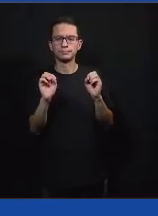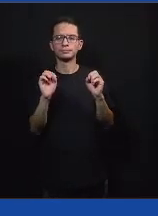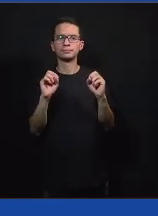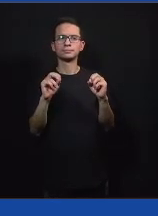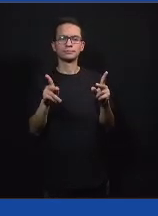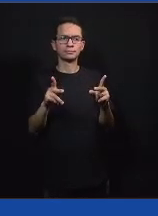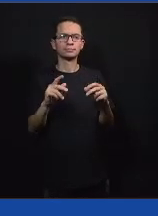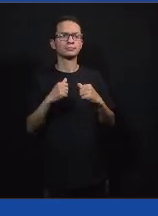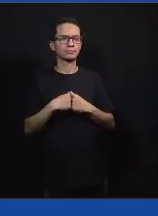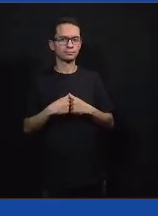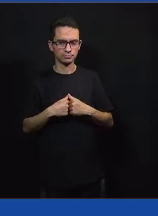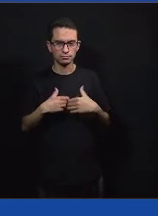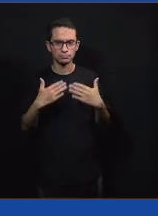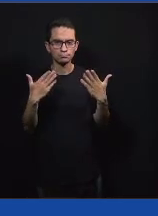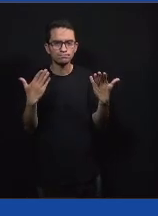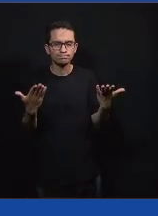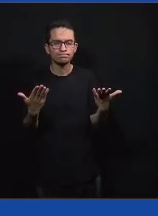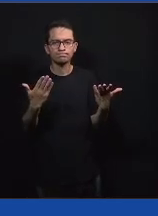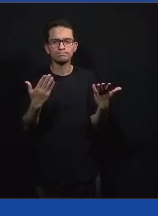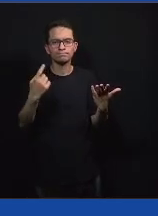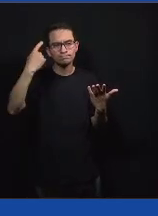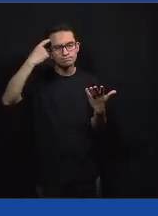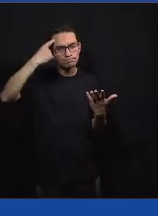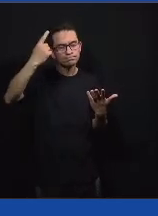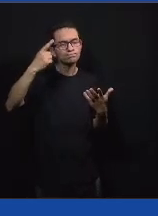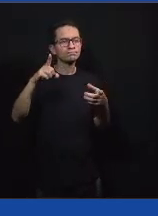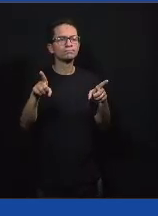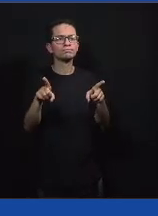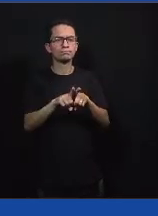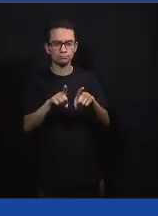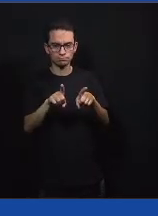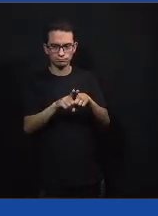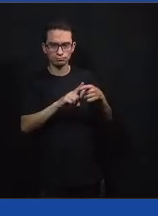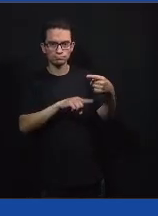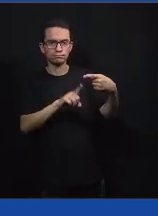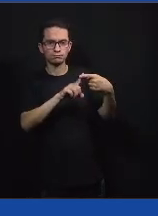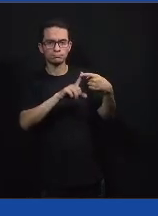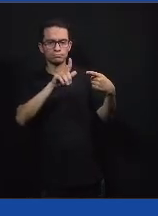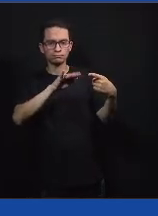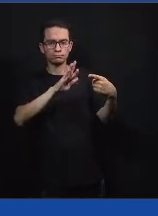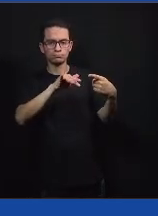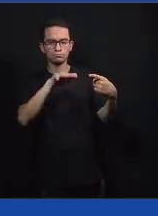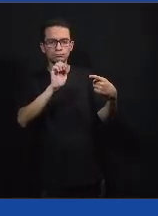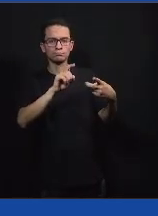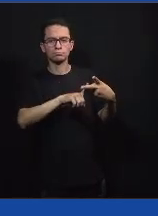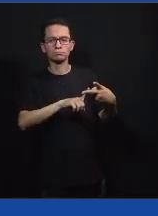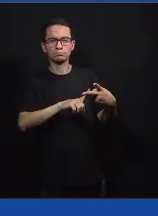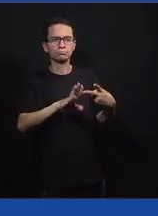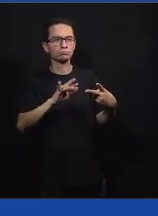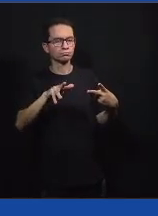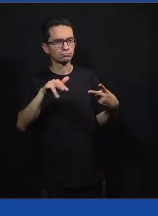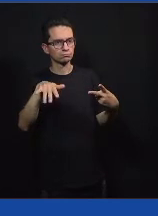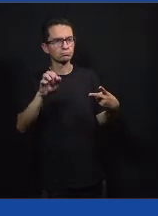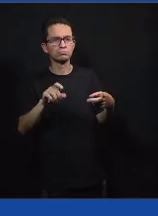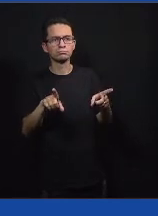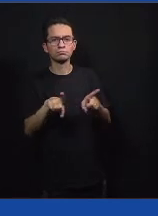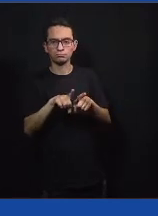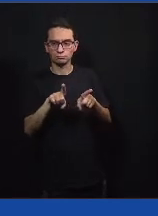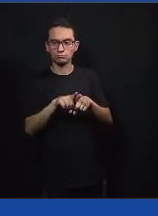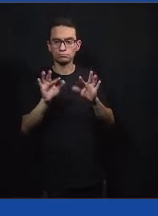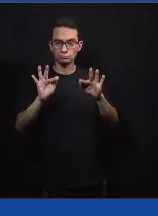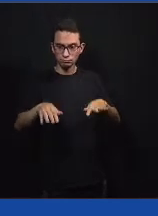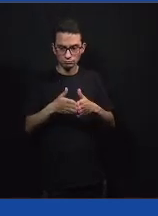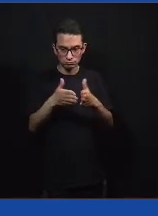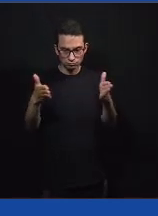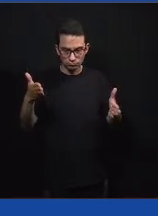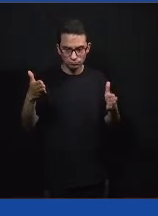o bom é além do que a Adriele e o Guilherme né trouxeram para vocês a gente chegou o final do projeto né